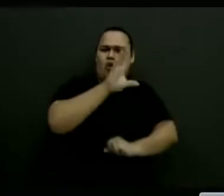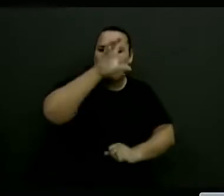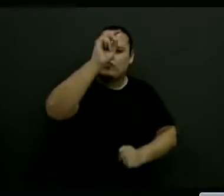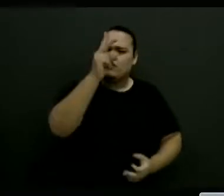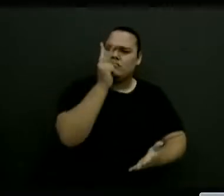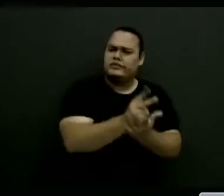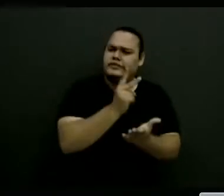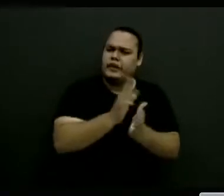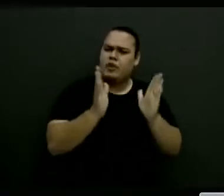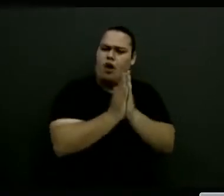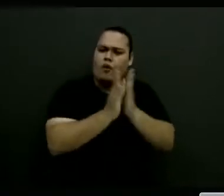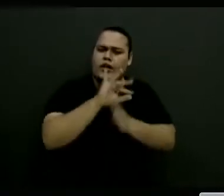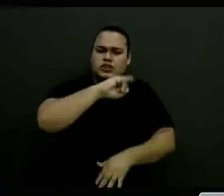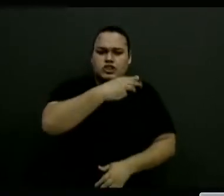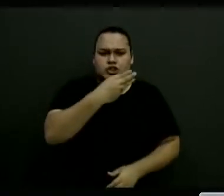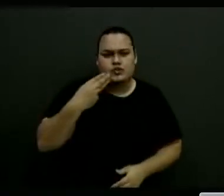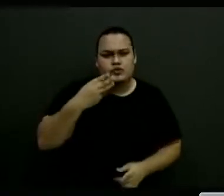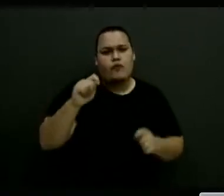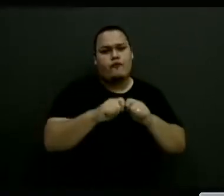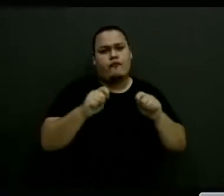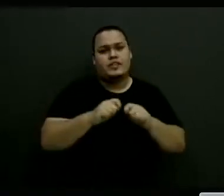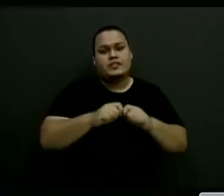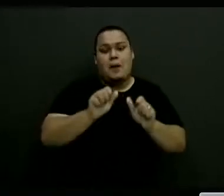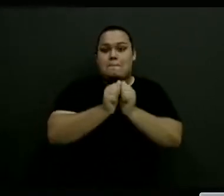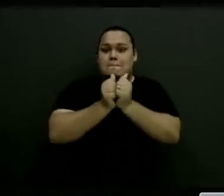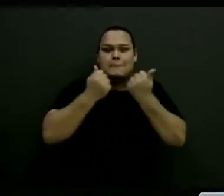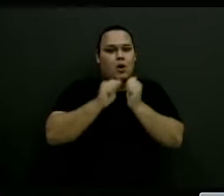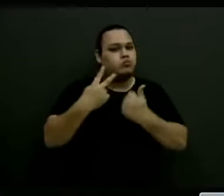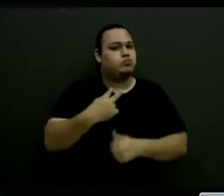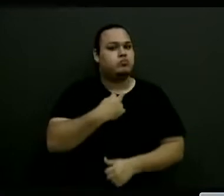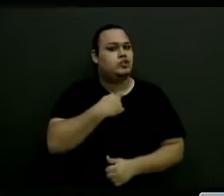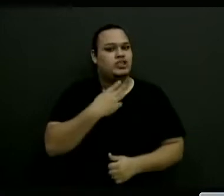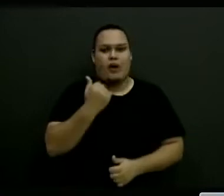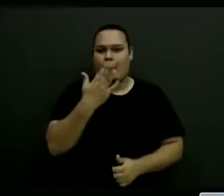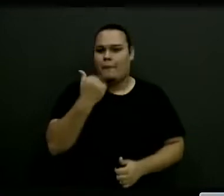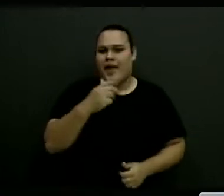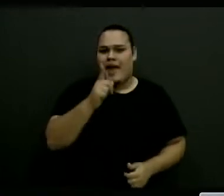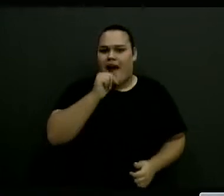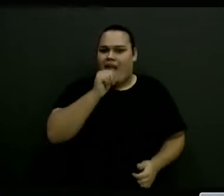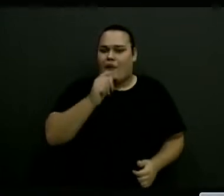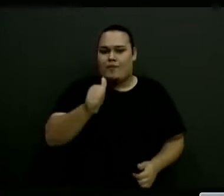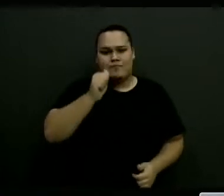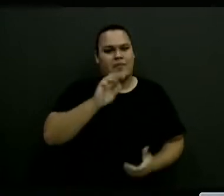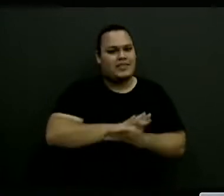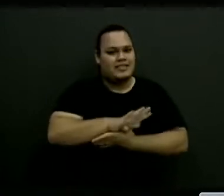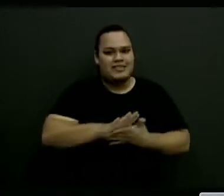Não comeu pão, nem bebeu água, e escreveu as tábuas,